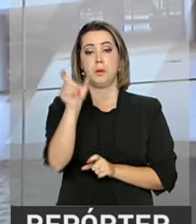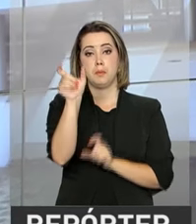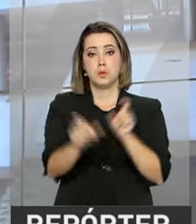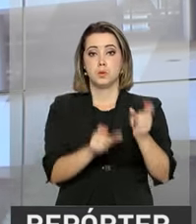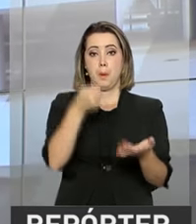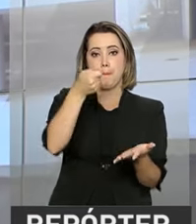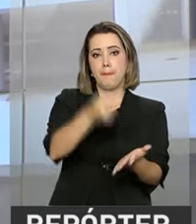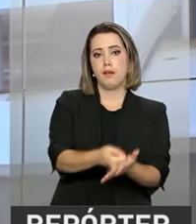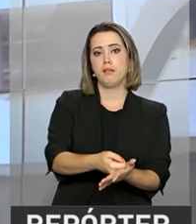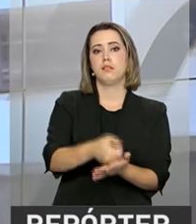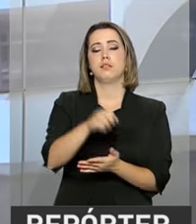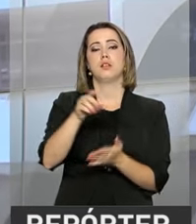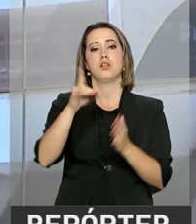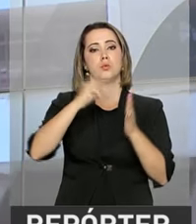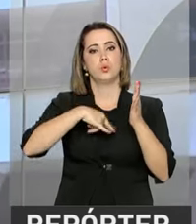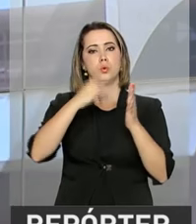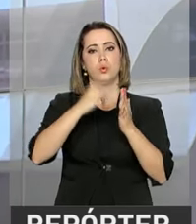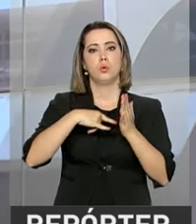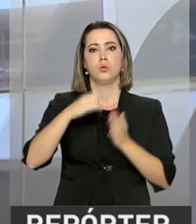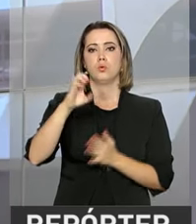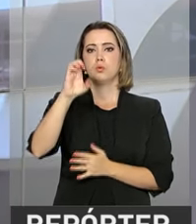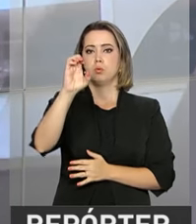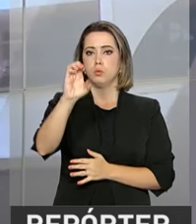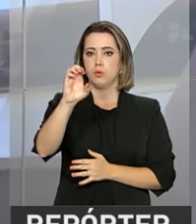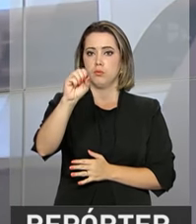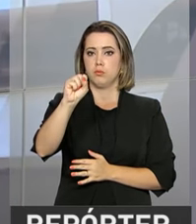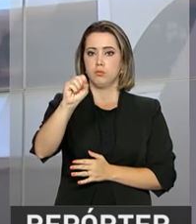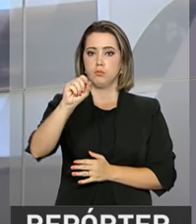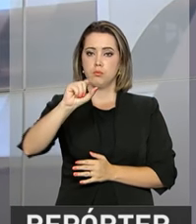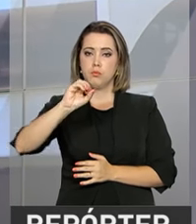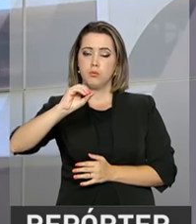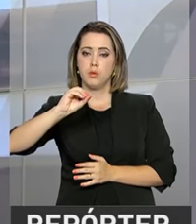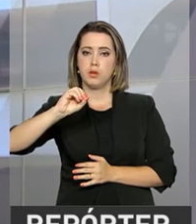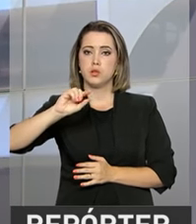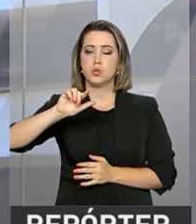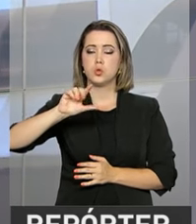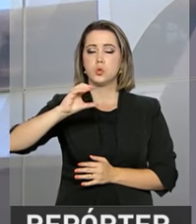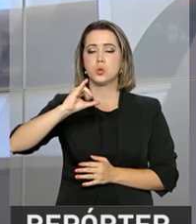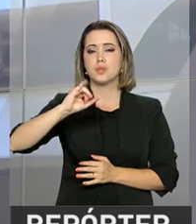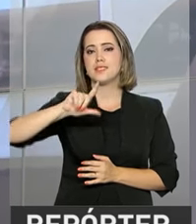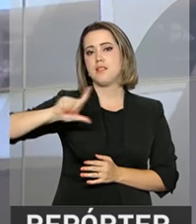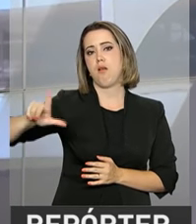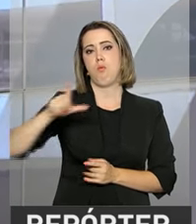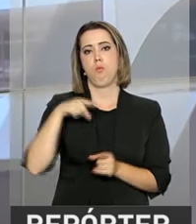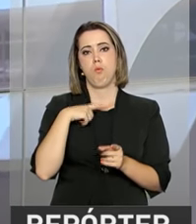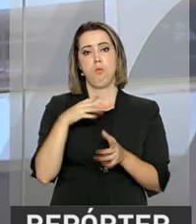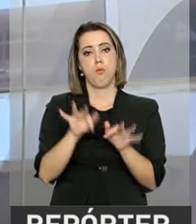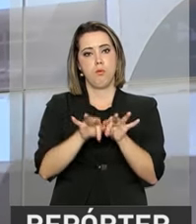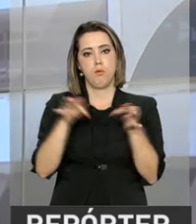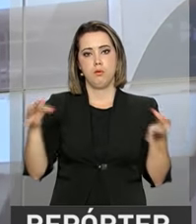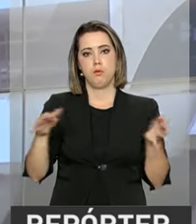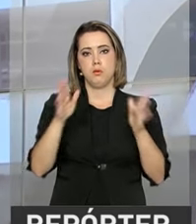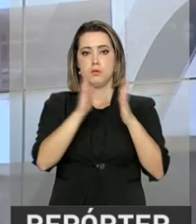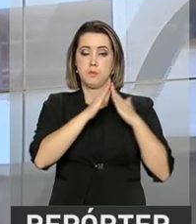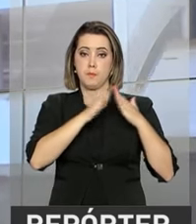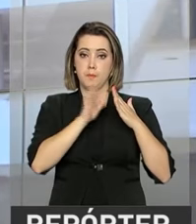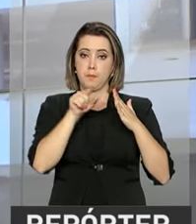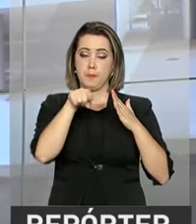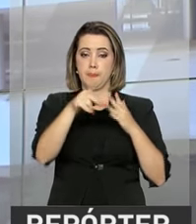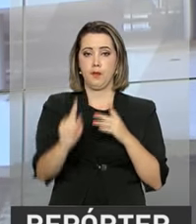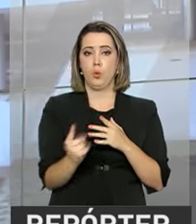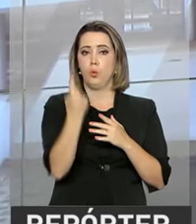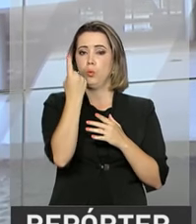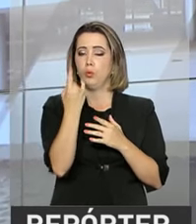pagarem o documento de arrecadação do e social referente a março o simples doméstico reúne em uma única guia